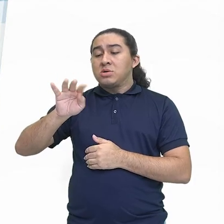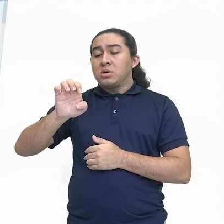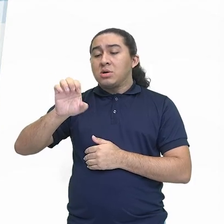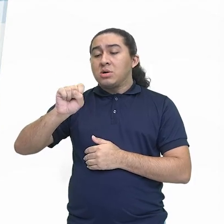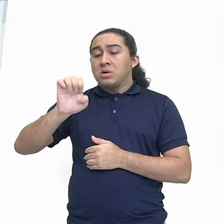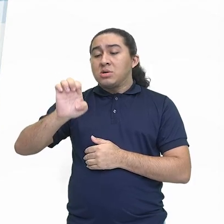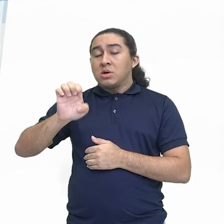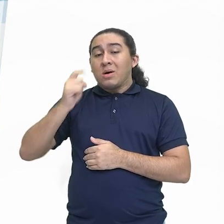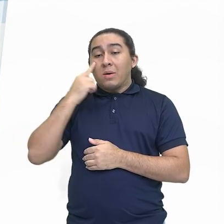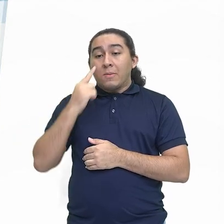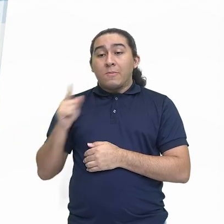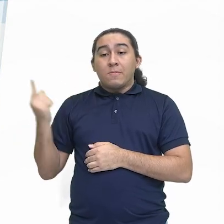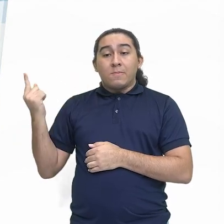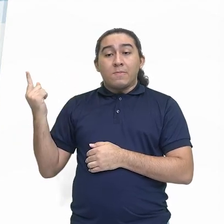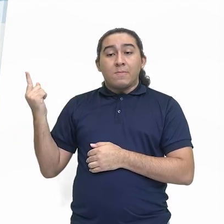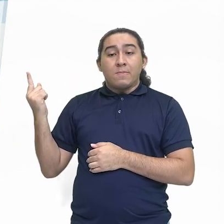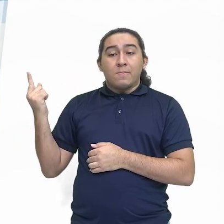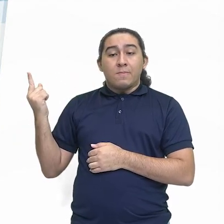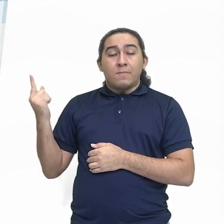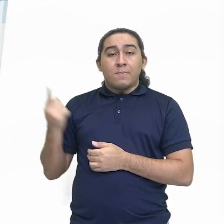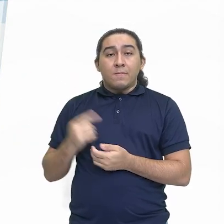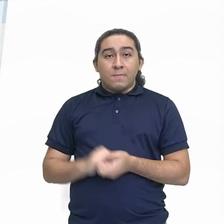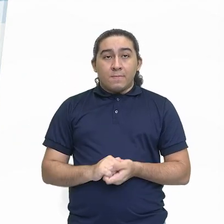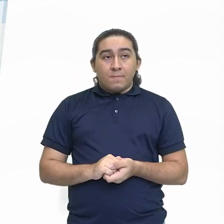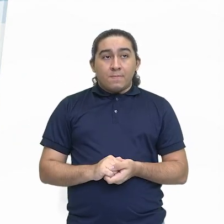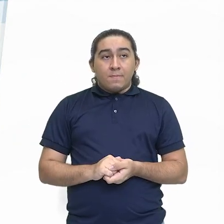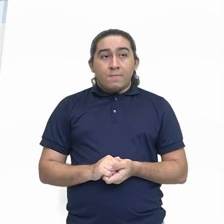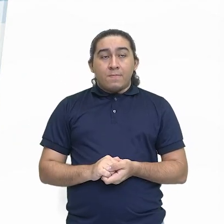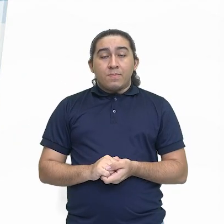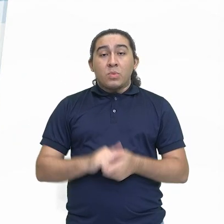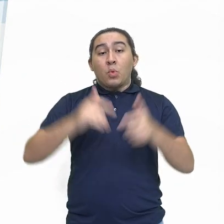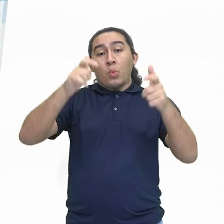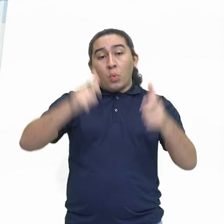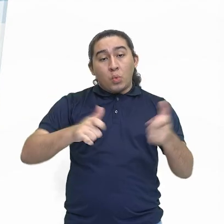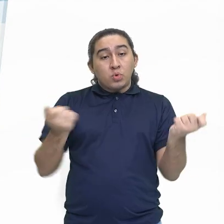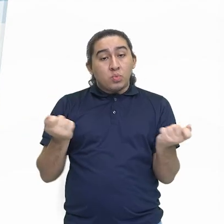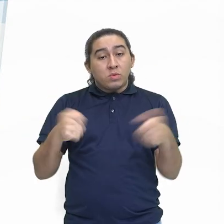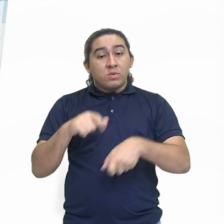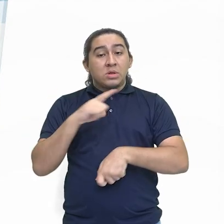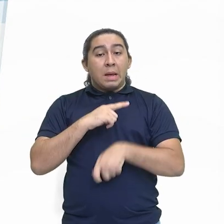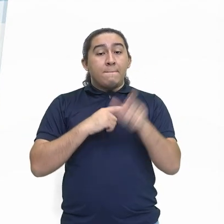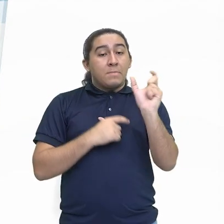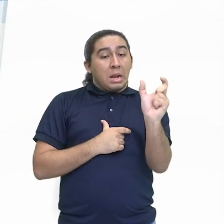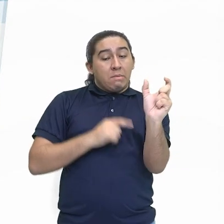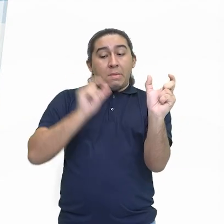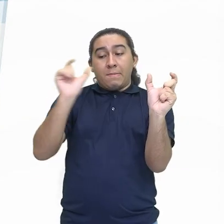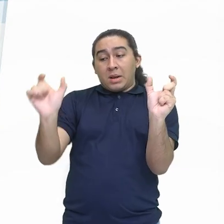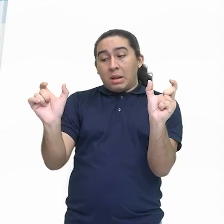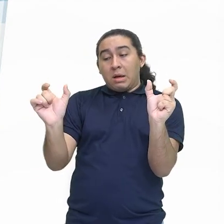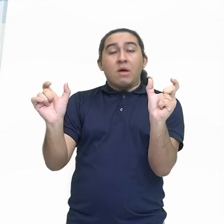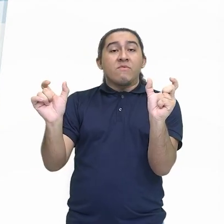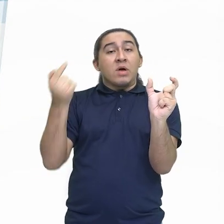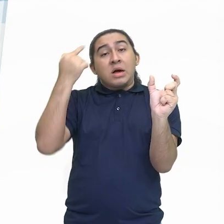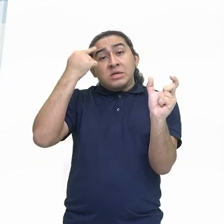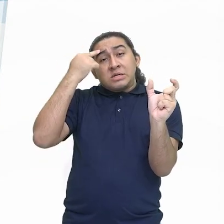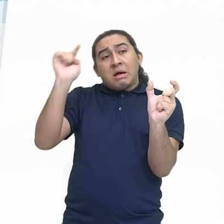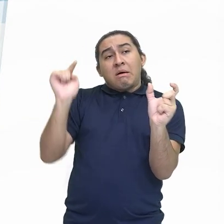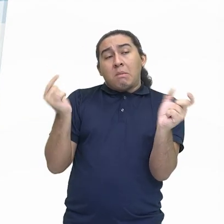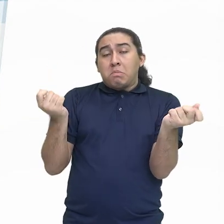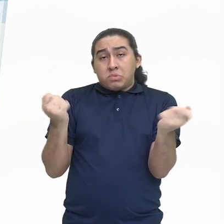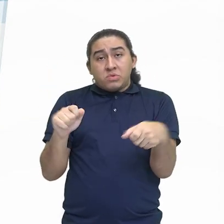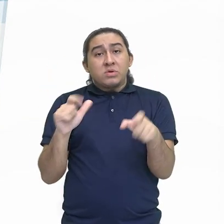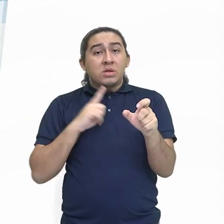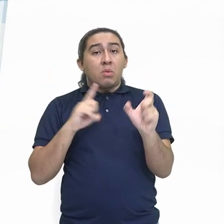no segundo fragmento, né? Ele consiste em colocar duas palavras ou duas ideias